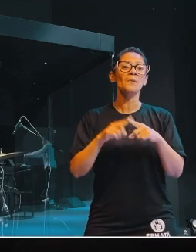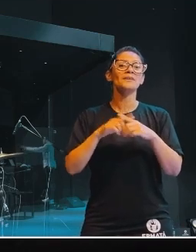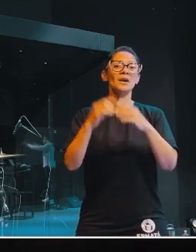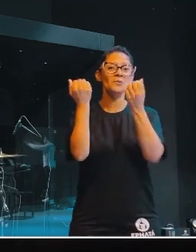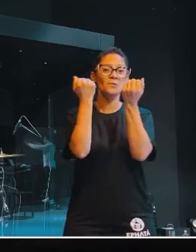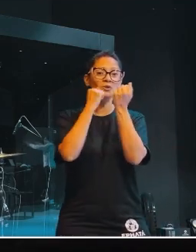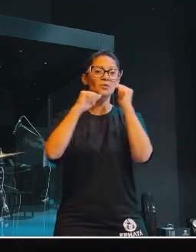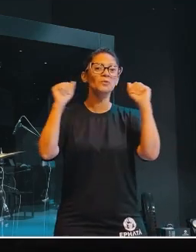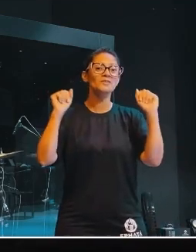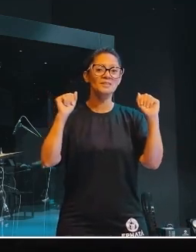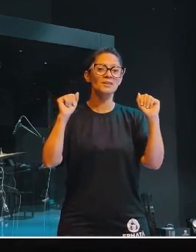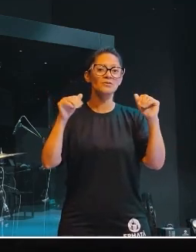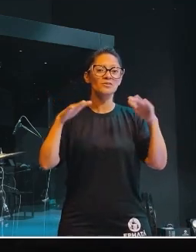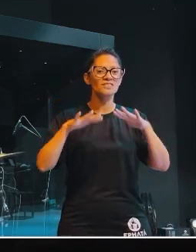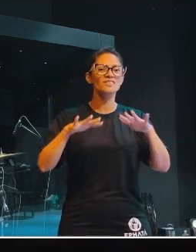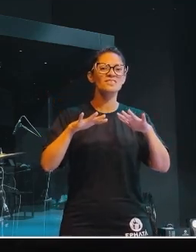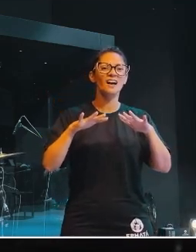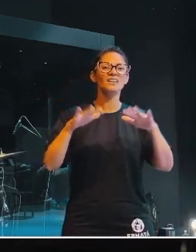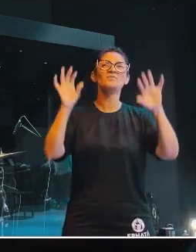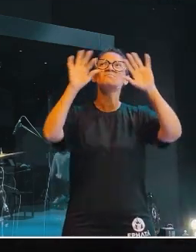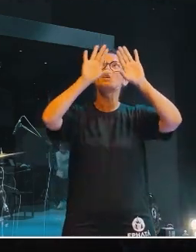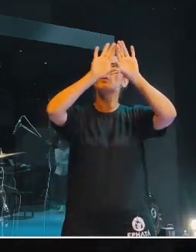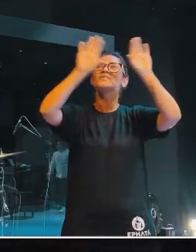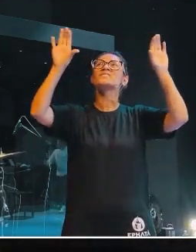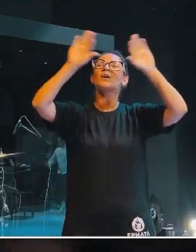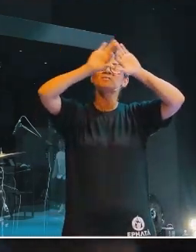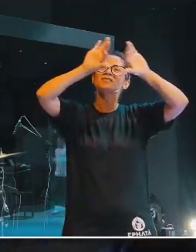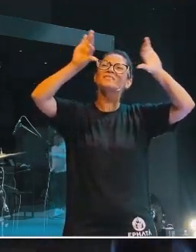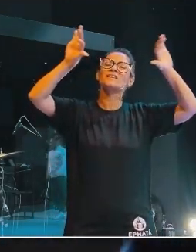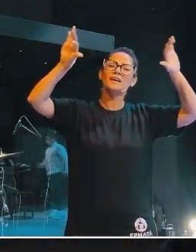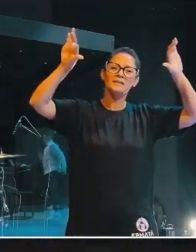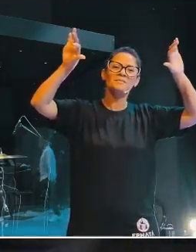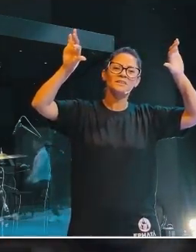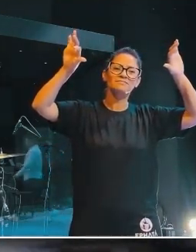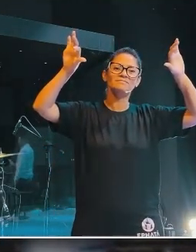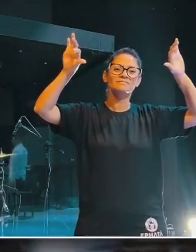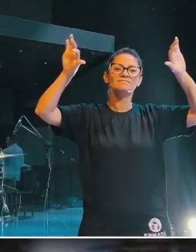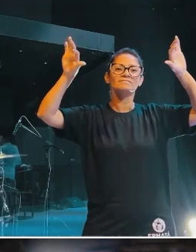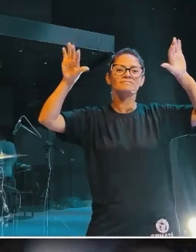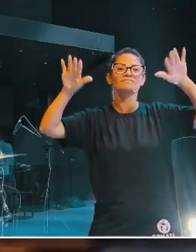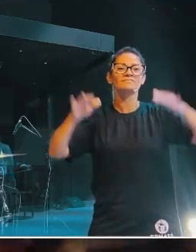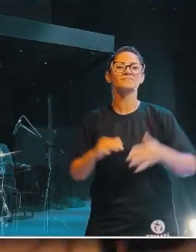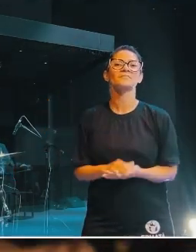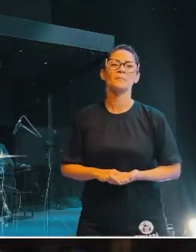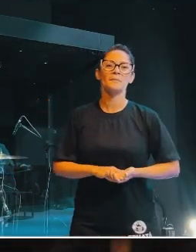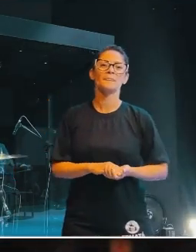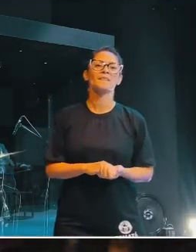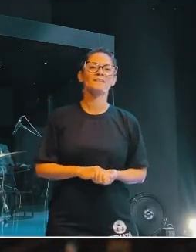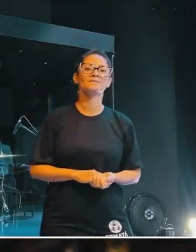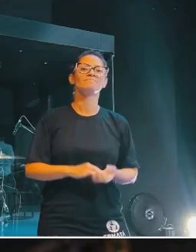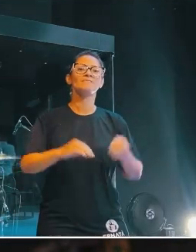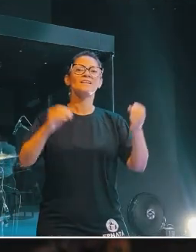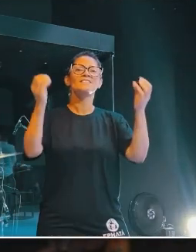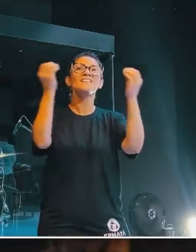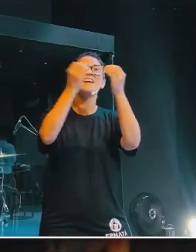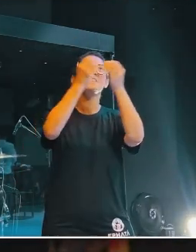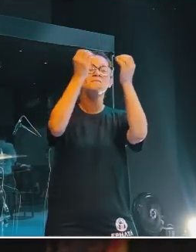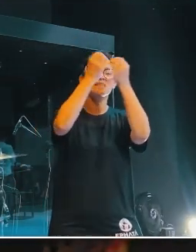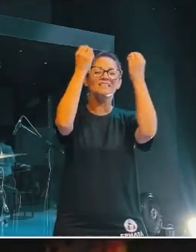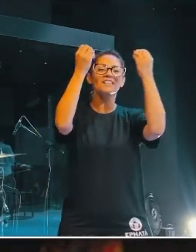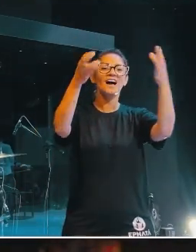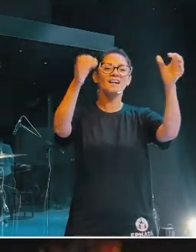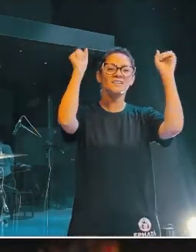se instala, os céus se abrem. Quando o impossível se instala, tem milagre vindo na